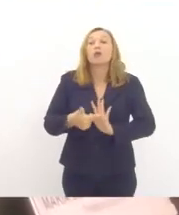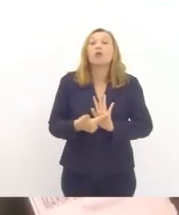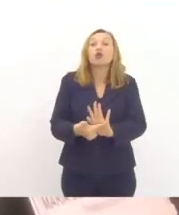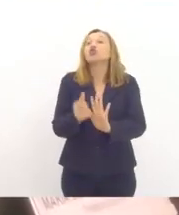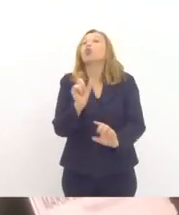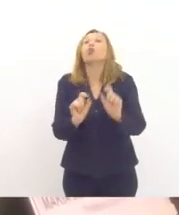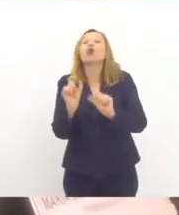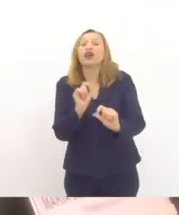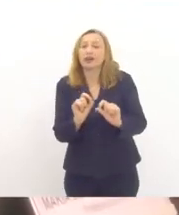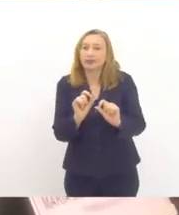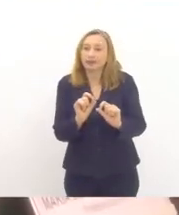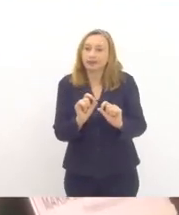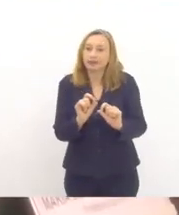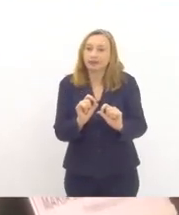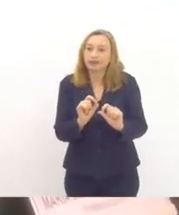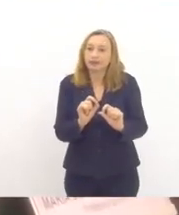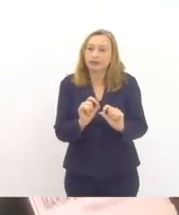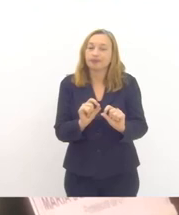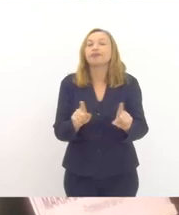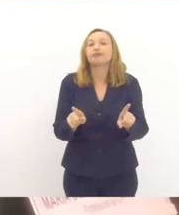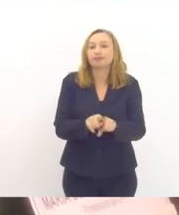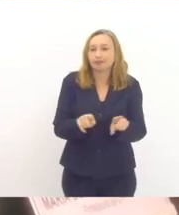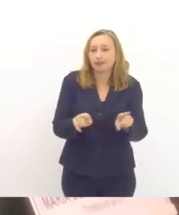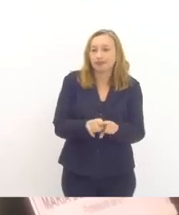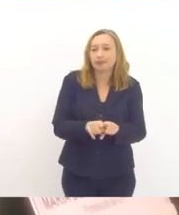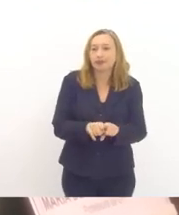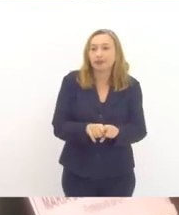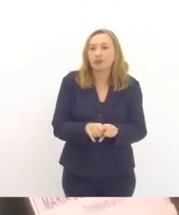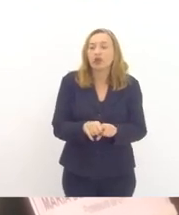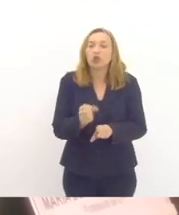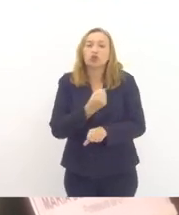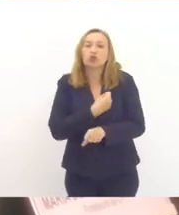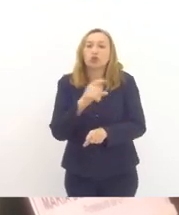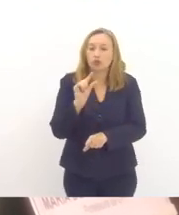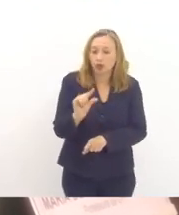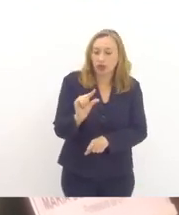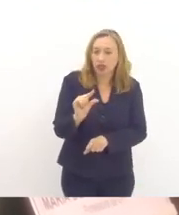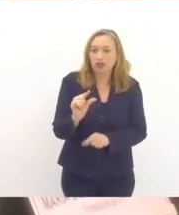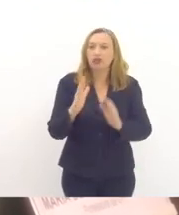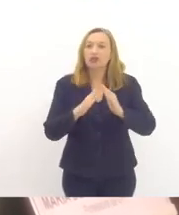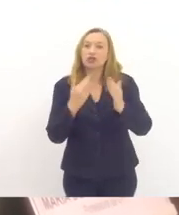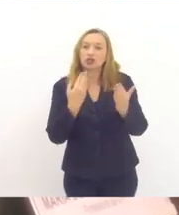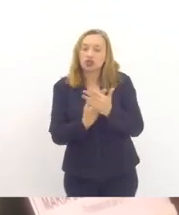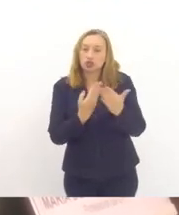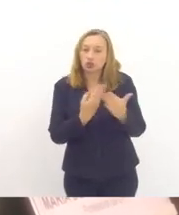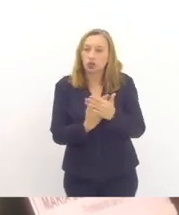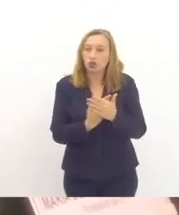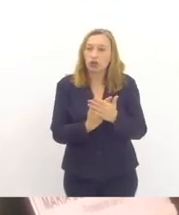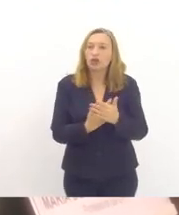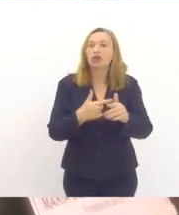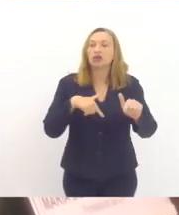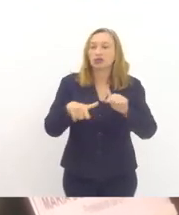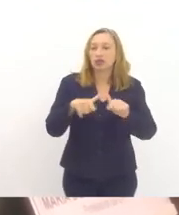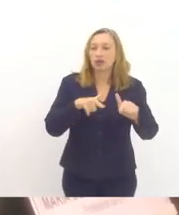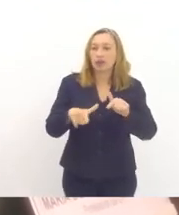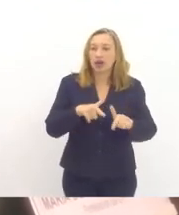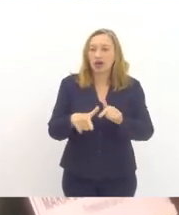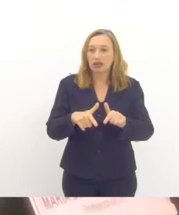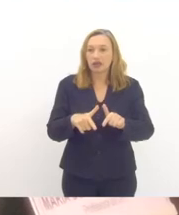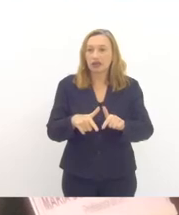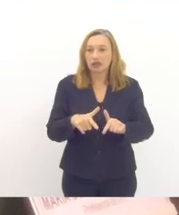demonstra, considerando também o pequeno número de escolas que atuam no ensino fundamental,